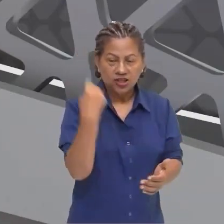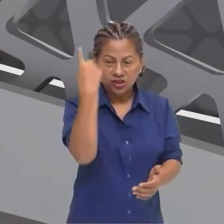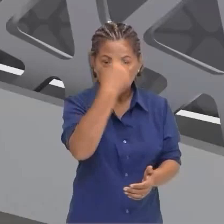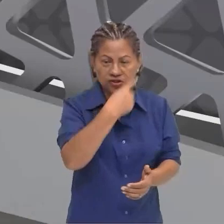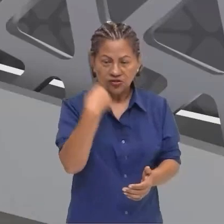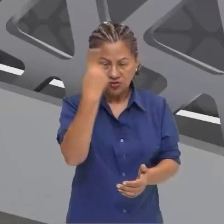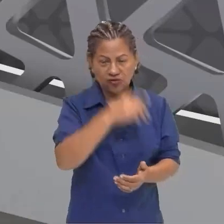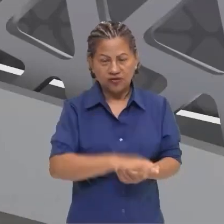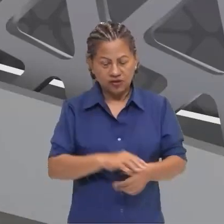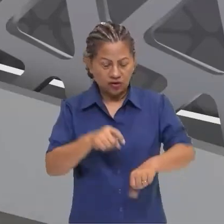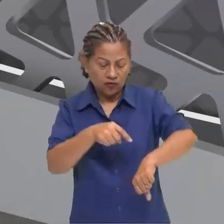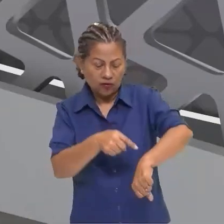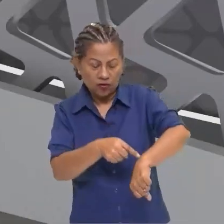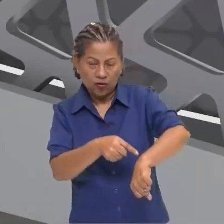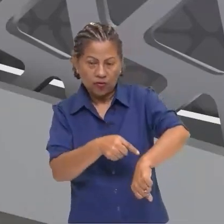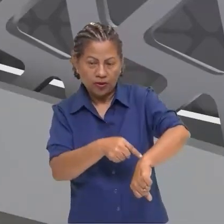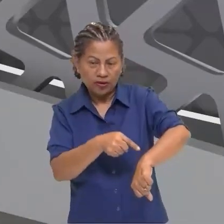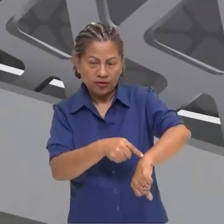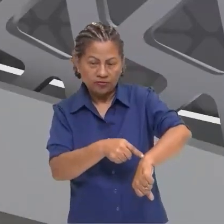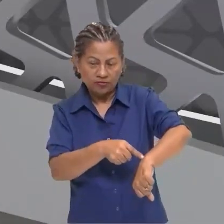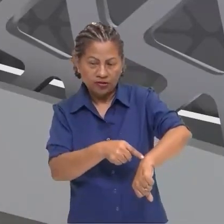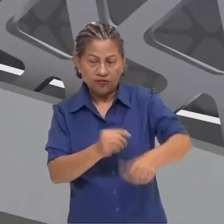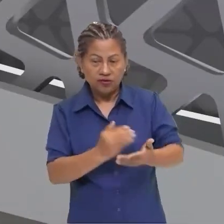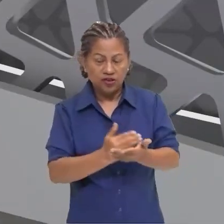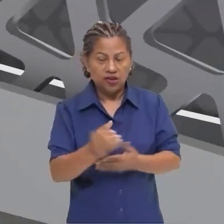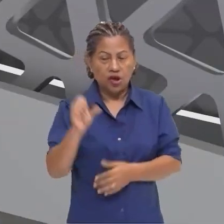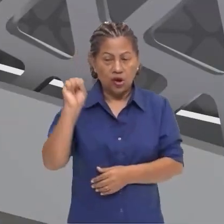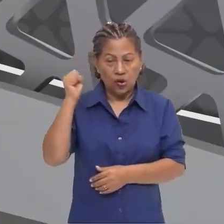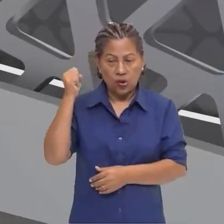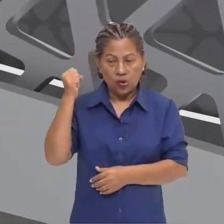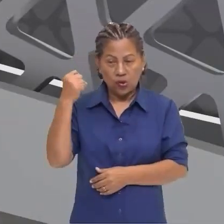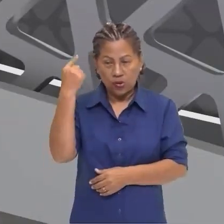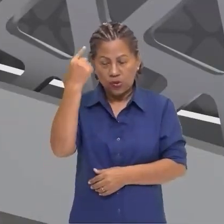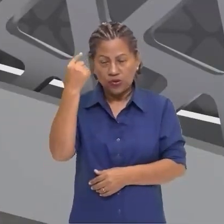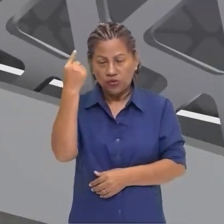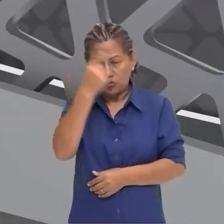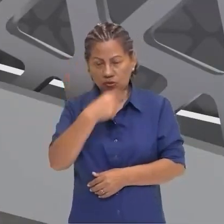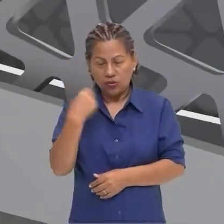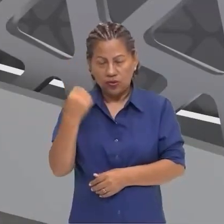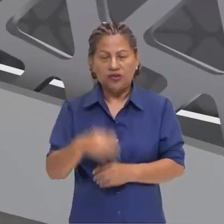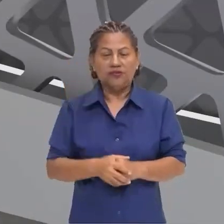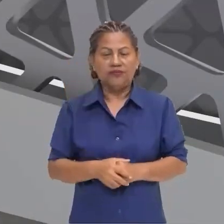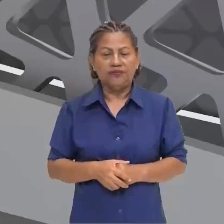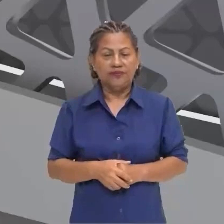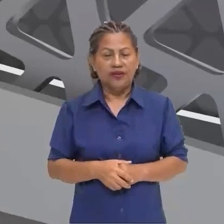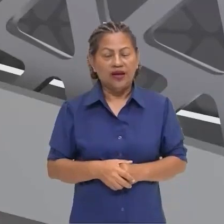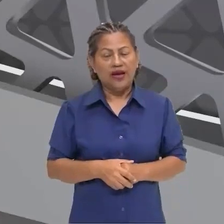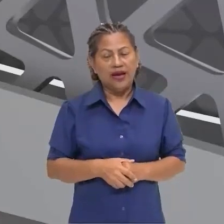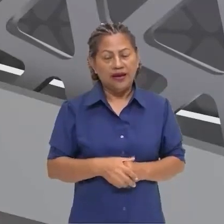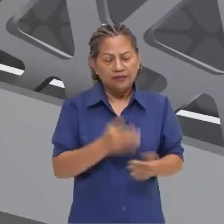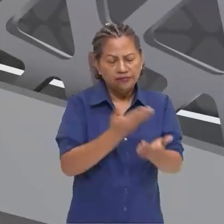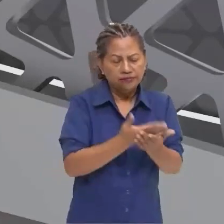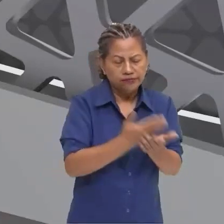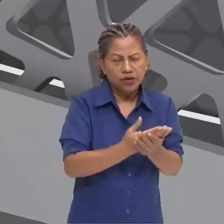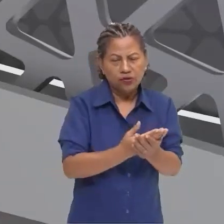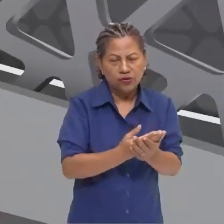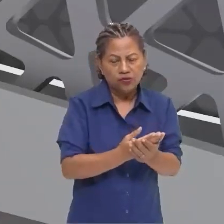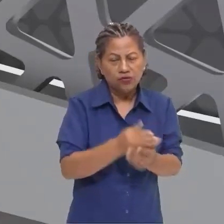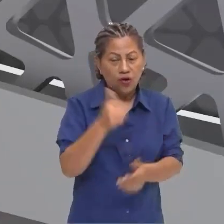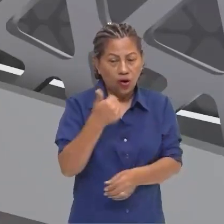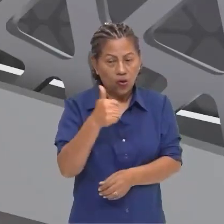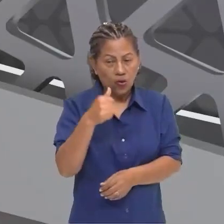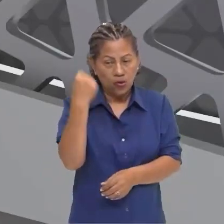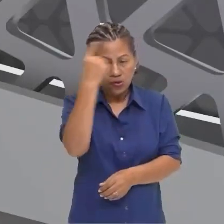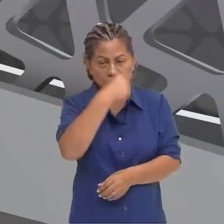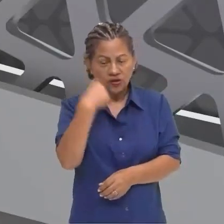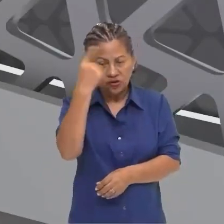fazer? Vou contar aqui, vou começar 8 horas, 8, 9, 10, 11. 11 horas eu paro. Provavelmente você vai